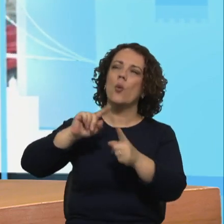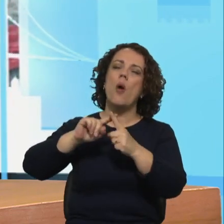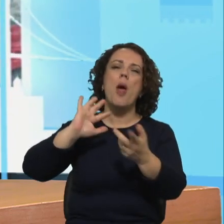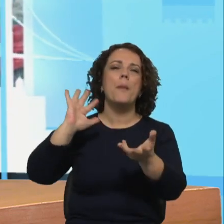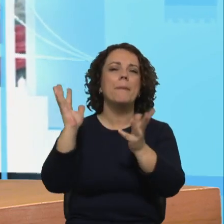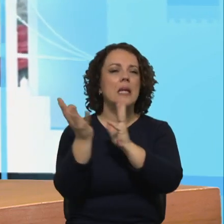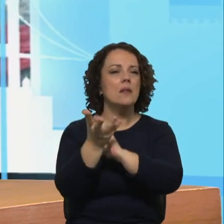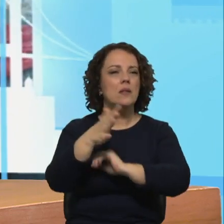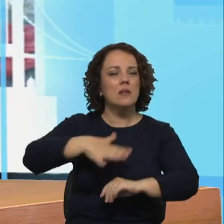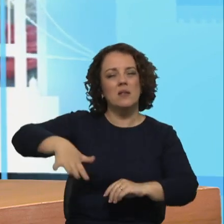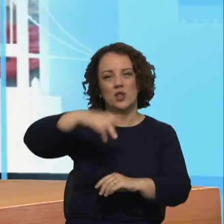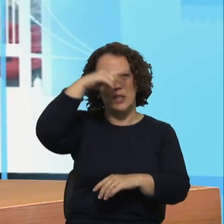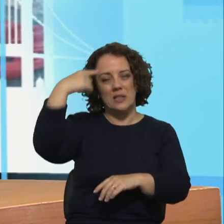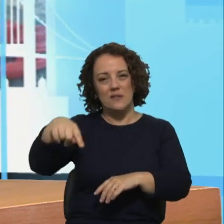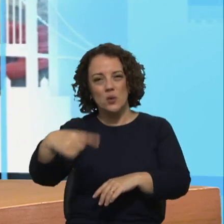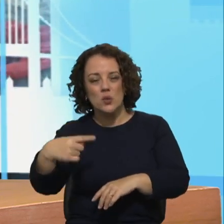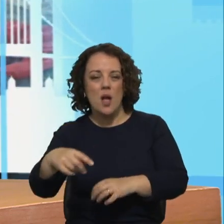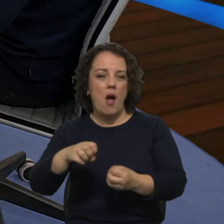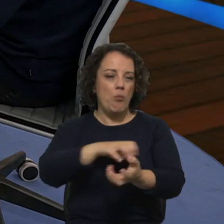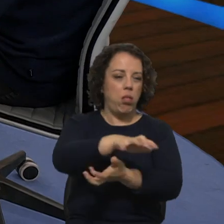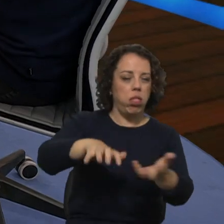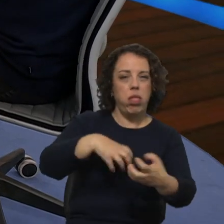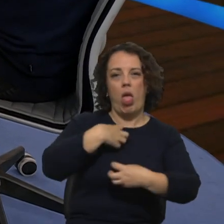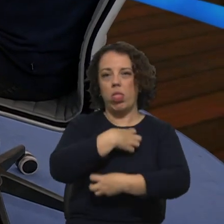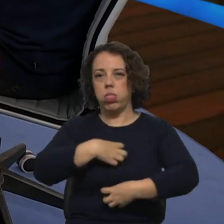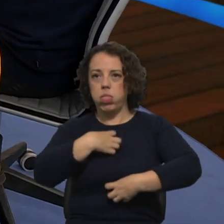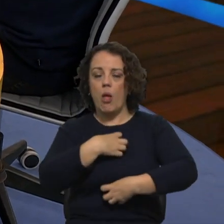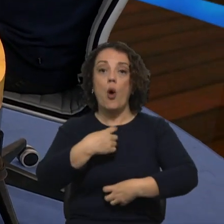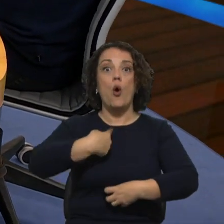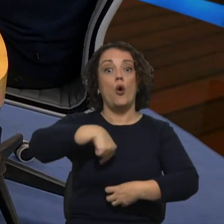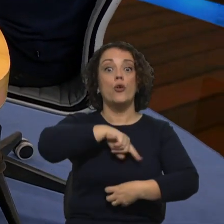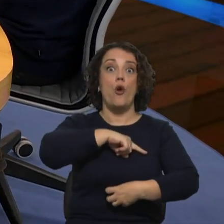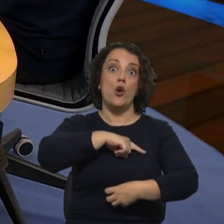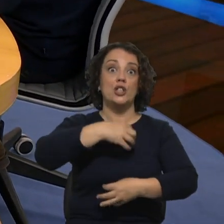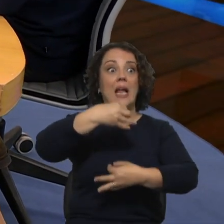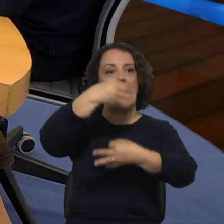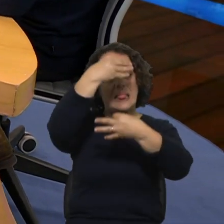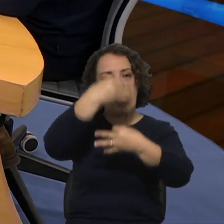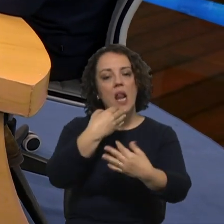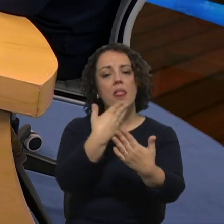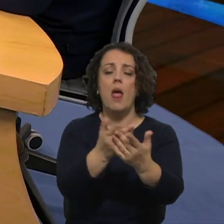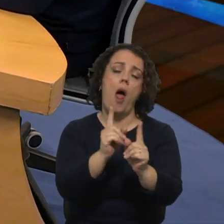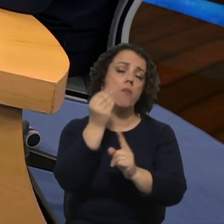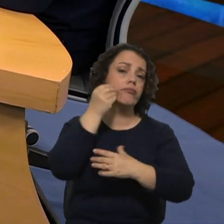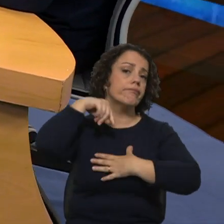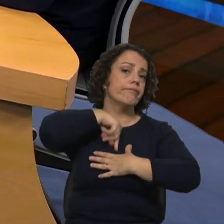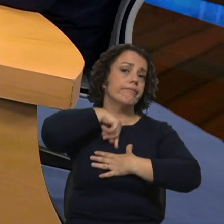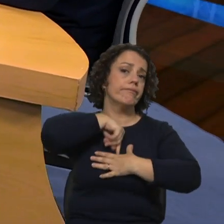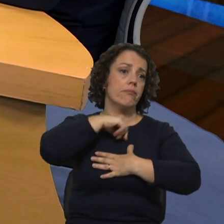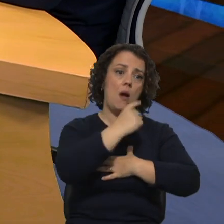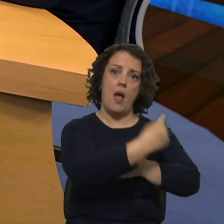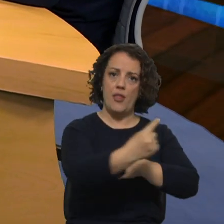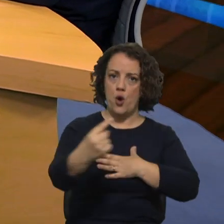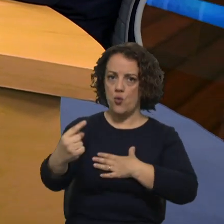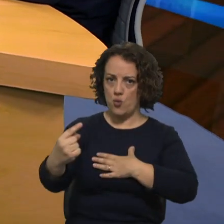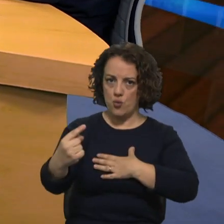maior dificuldade ou tribulação. Ou seja, nós não vamos dignificar ninguém, porque a dignidade é intrínseca à própria pessoa, ao ato criador, e,